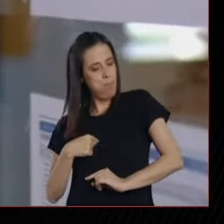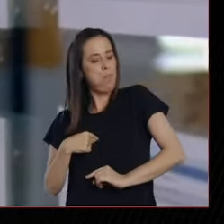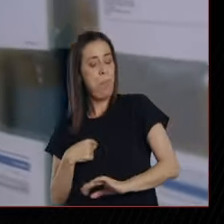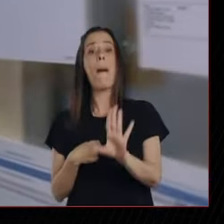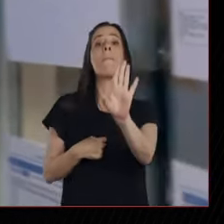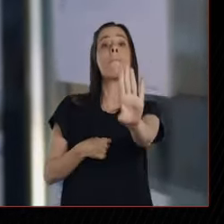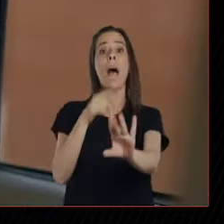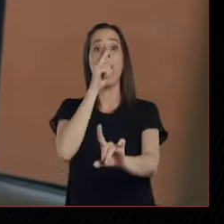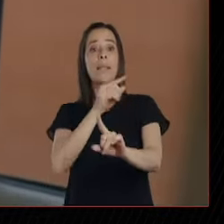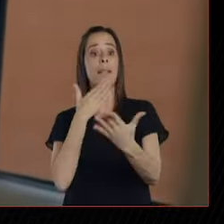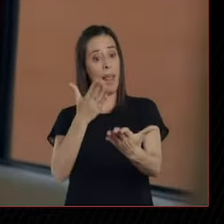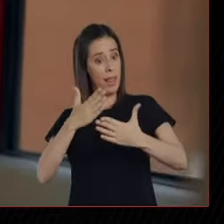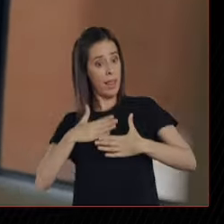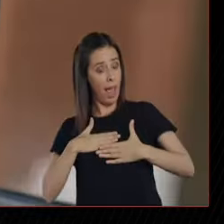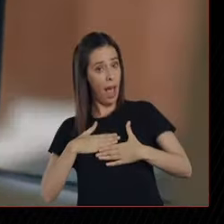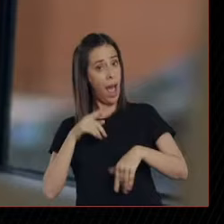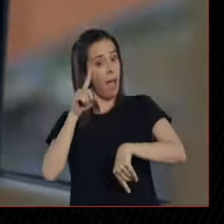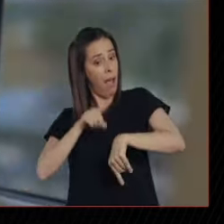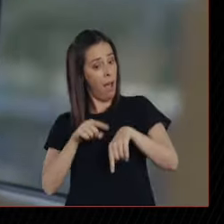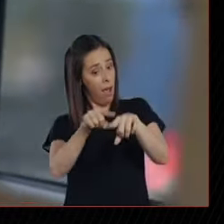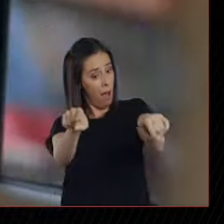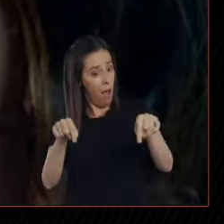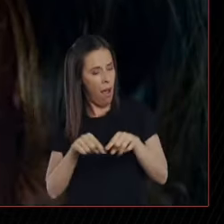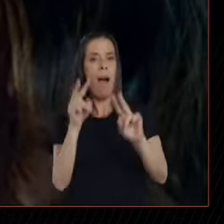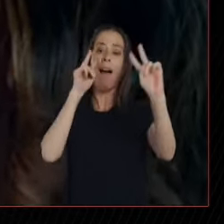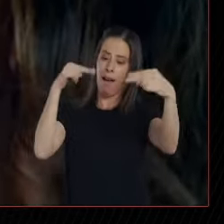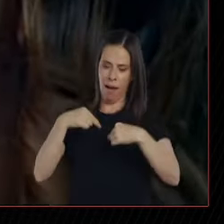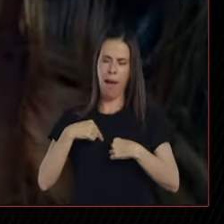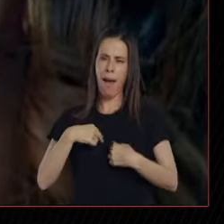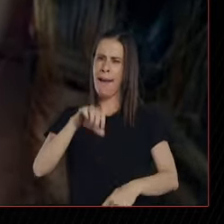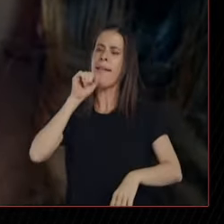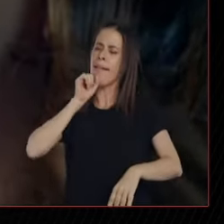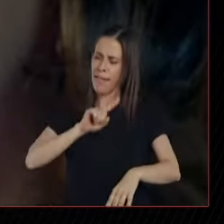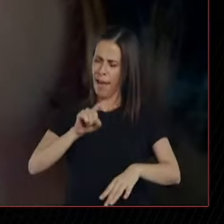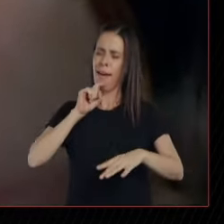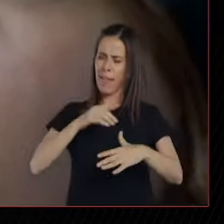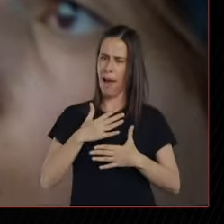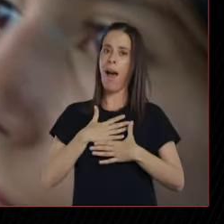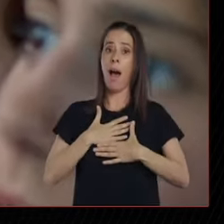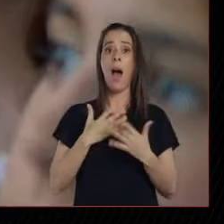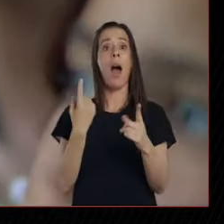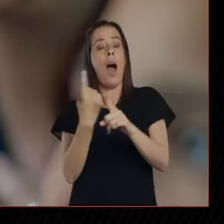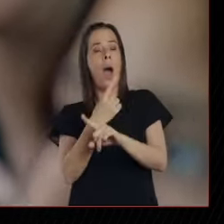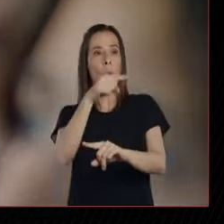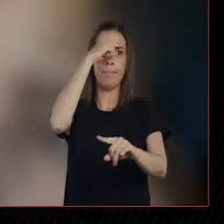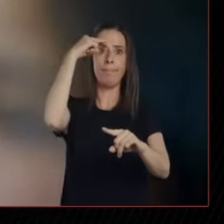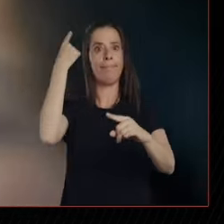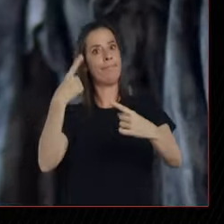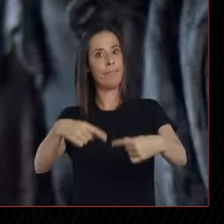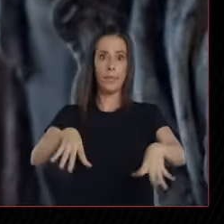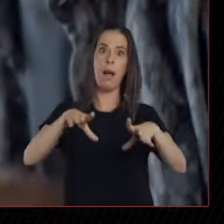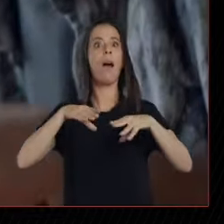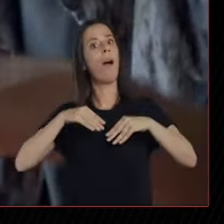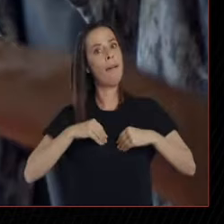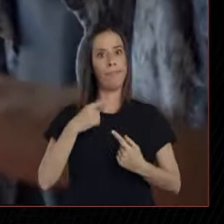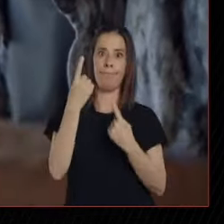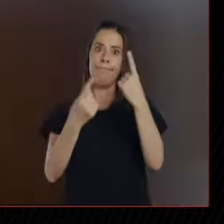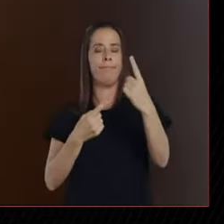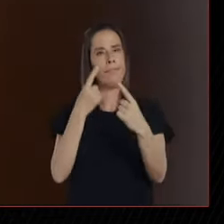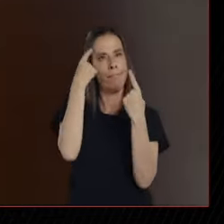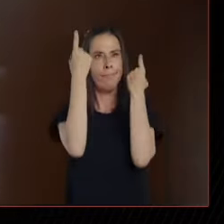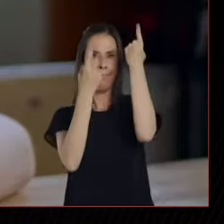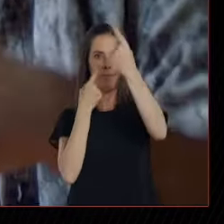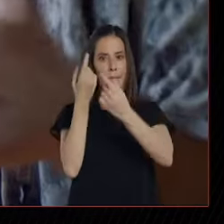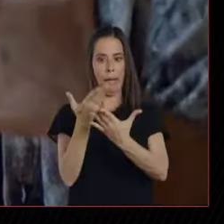as. Mas se me deres um espaço, tu vais ver que eu sou capaz. Há coisas difíceis de aceitar. Às vezes balouças